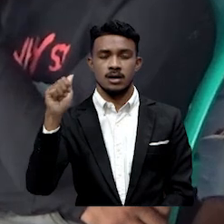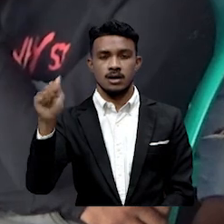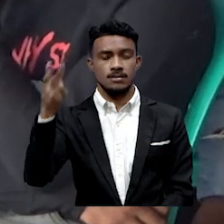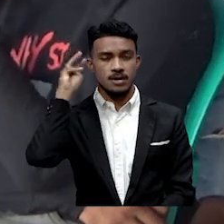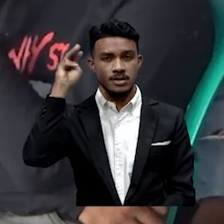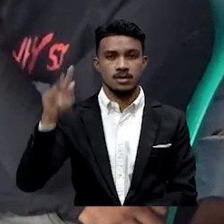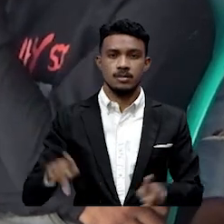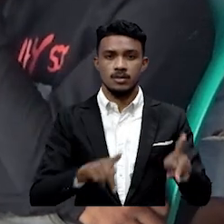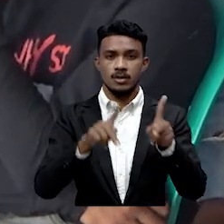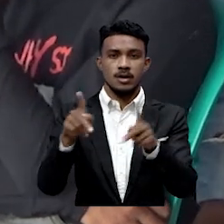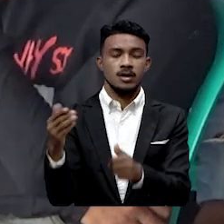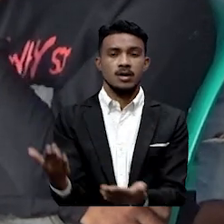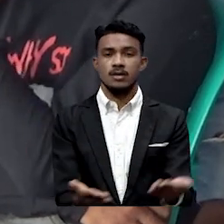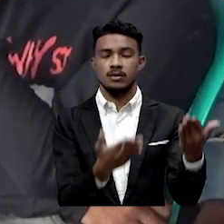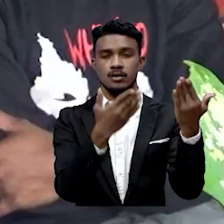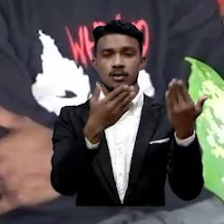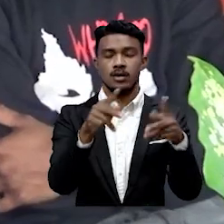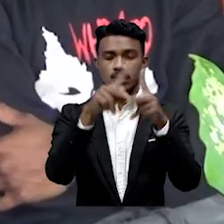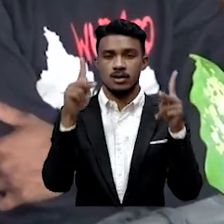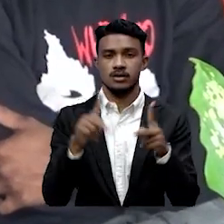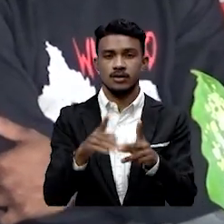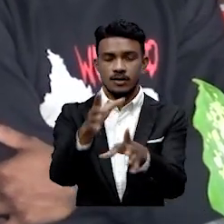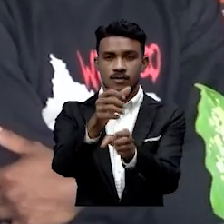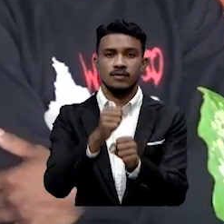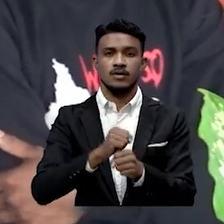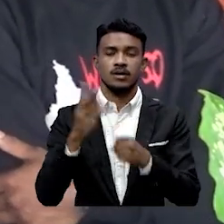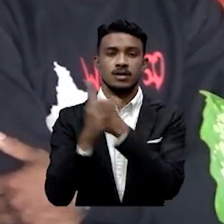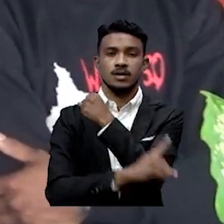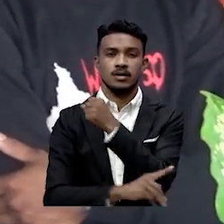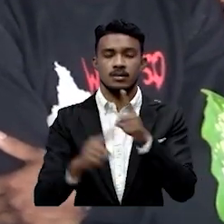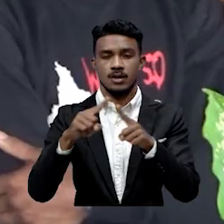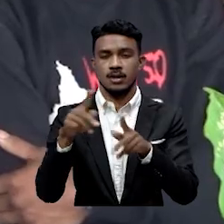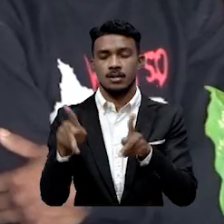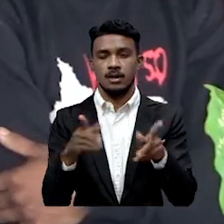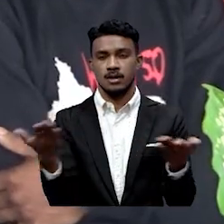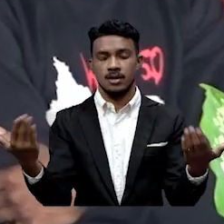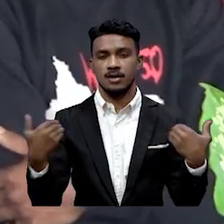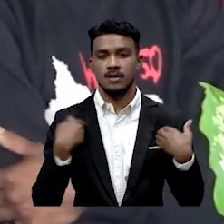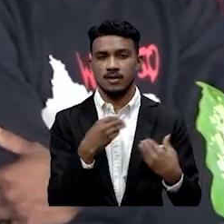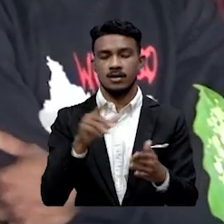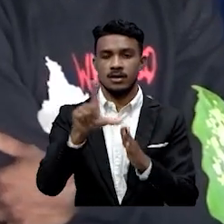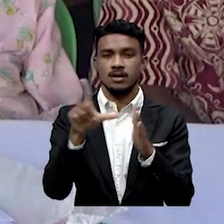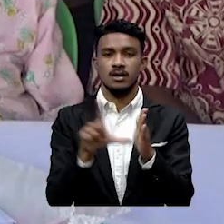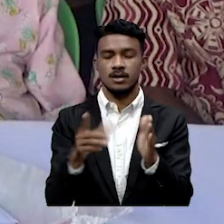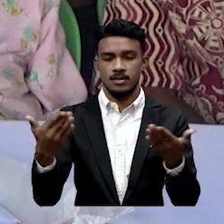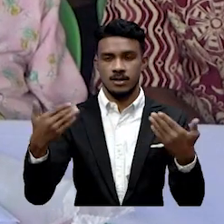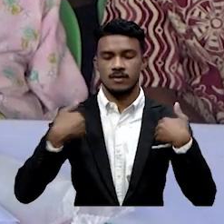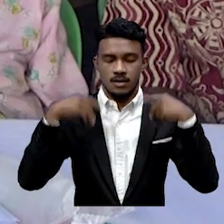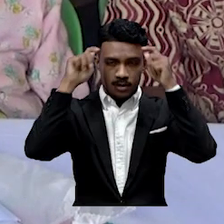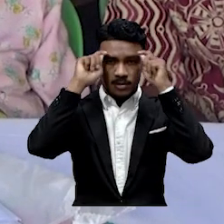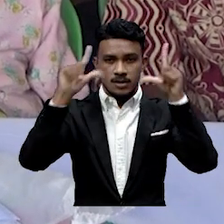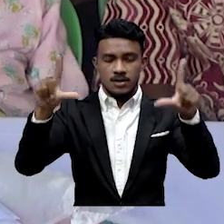acelera processo ba caso ne, o de fote medida ruma ba autor sira tuir lei nebe vigora ona ia Timor-Leste. Família